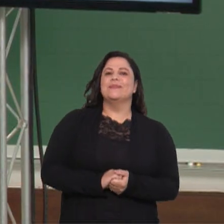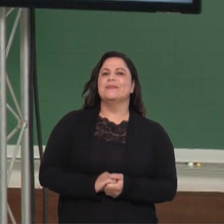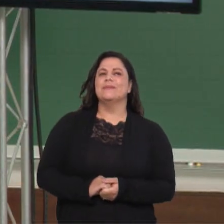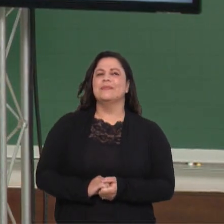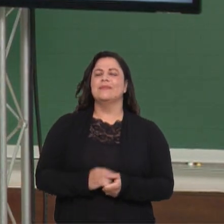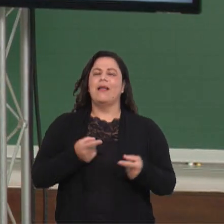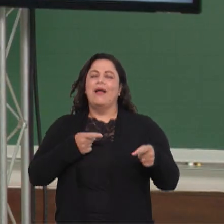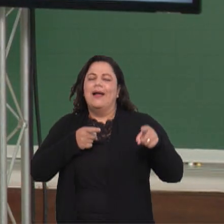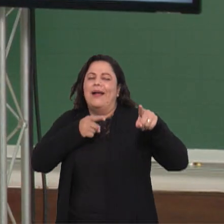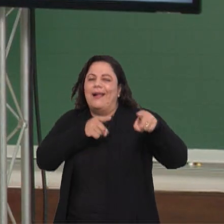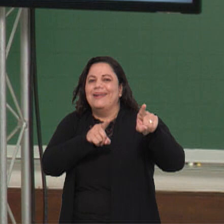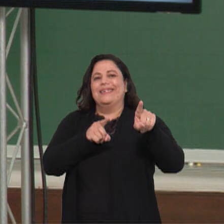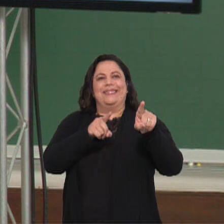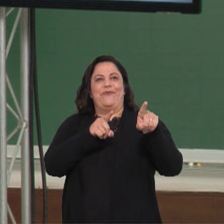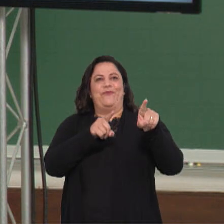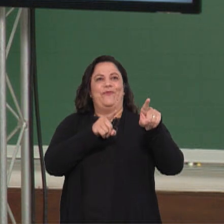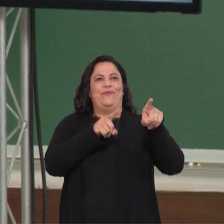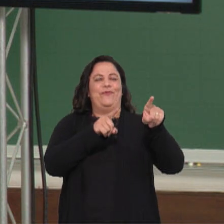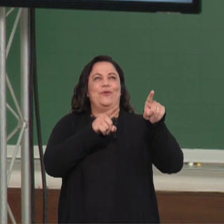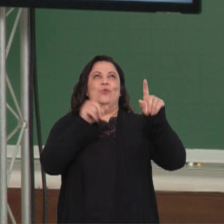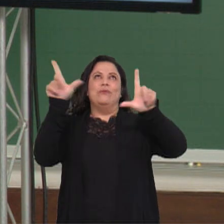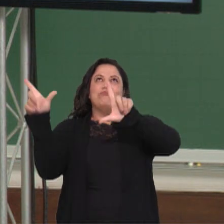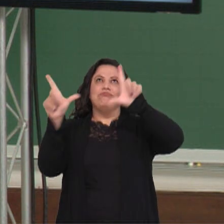esse desafio que eu deixei para você aqui,